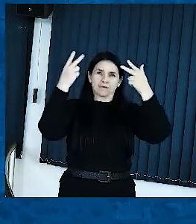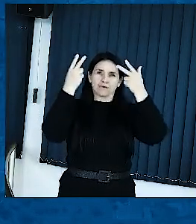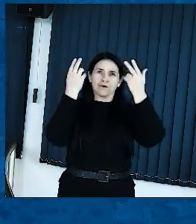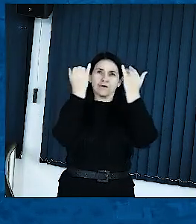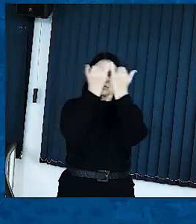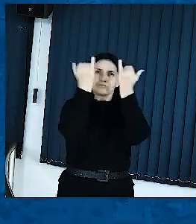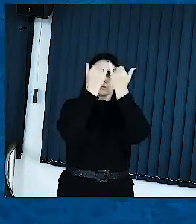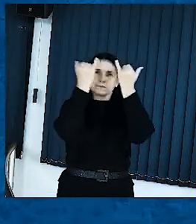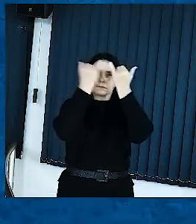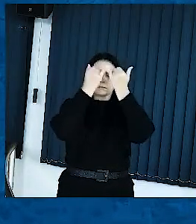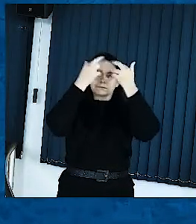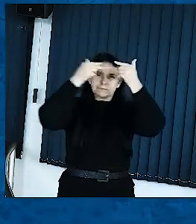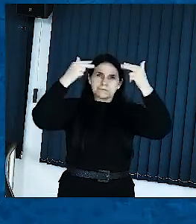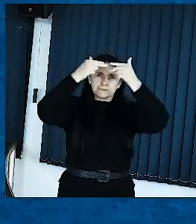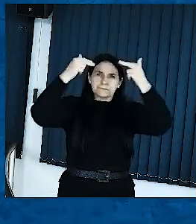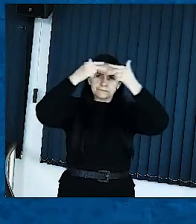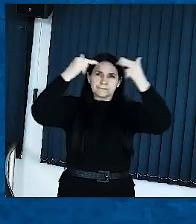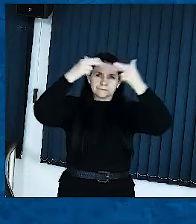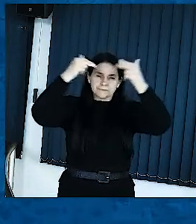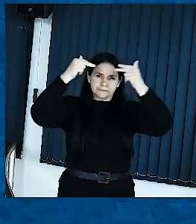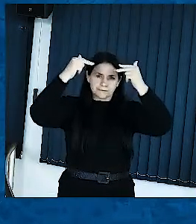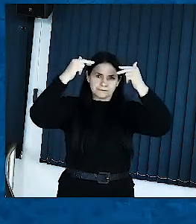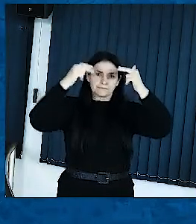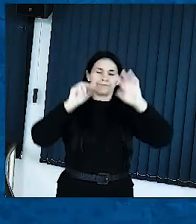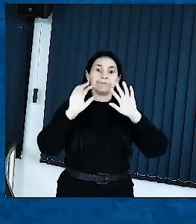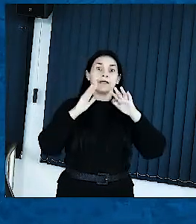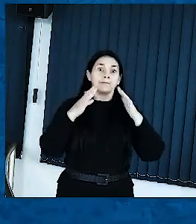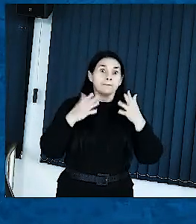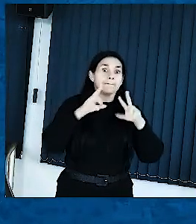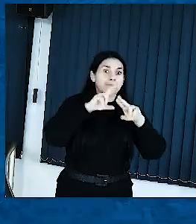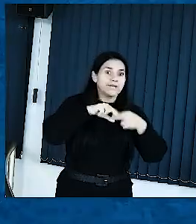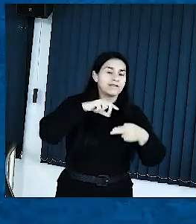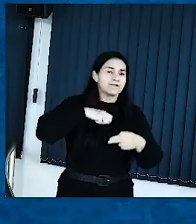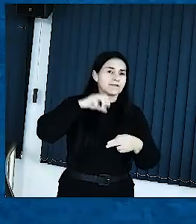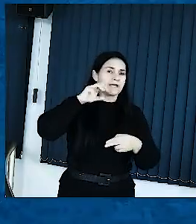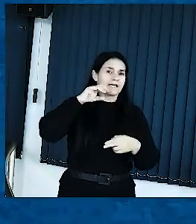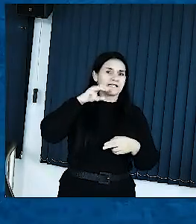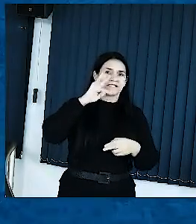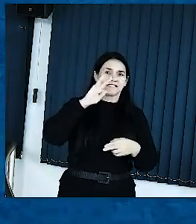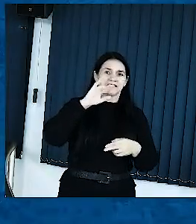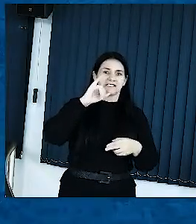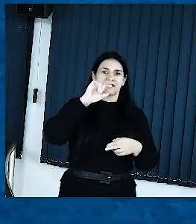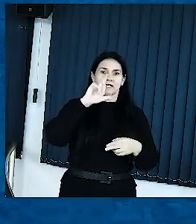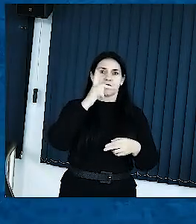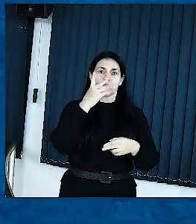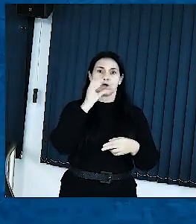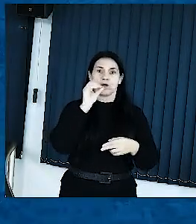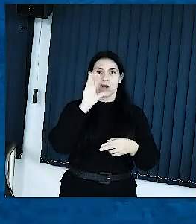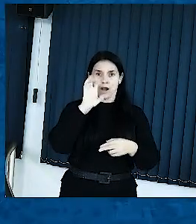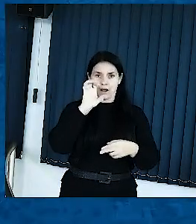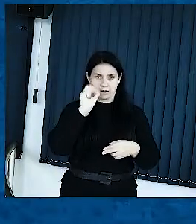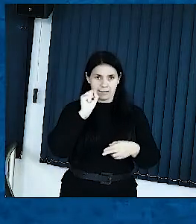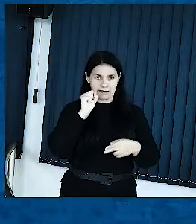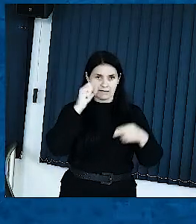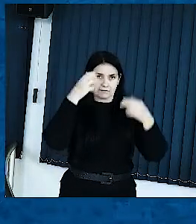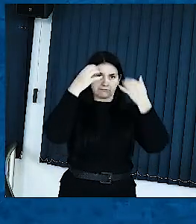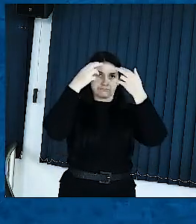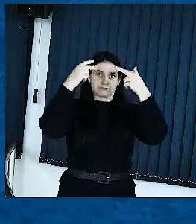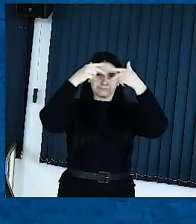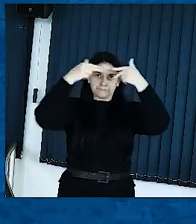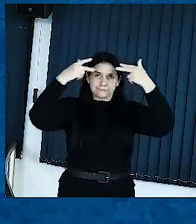entre os outros. Com isso, nós temos trilhões de sinapse. E isso